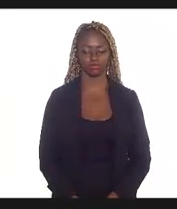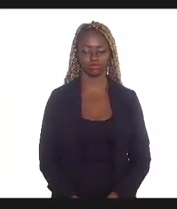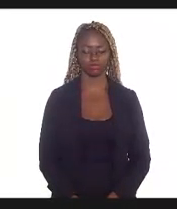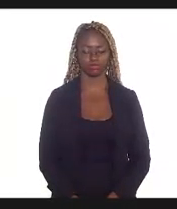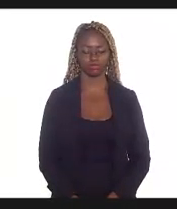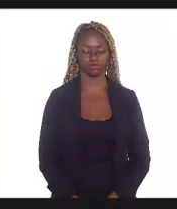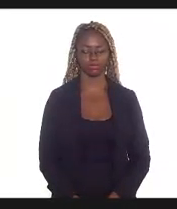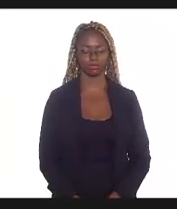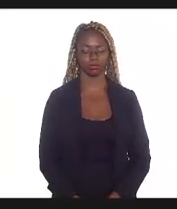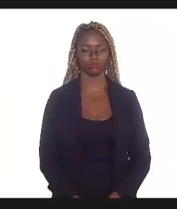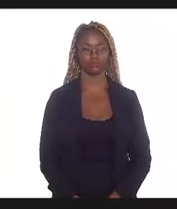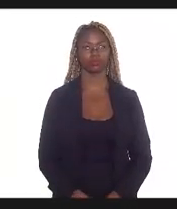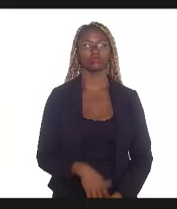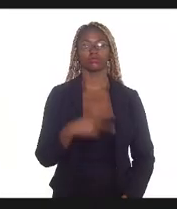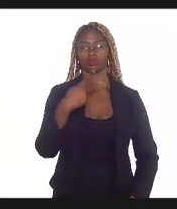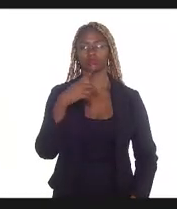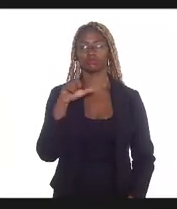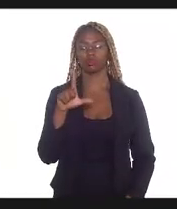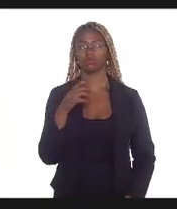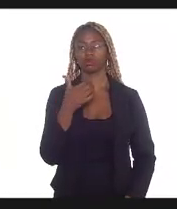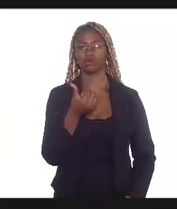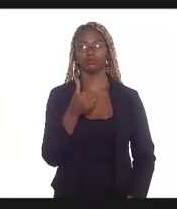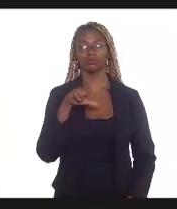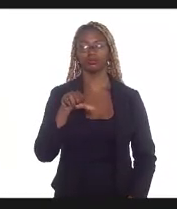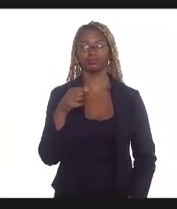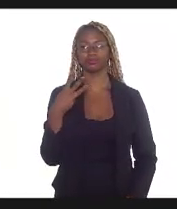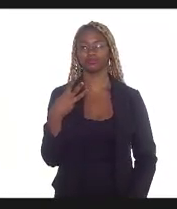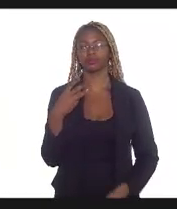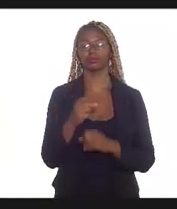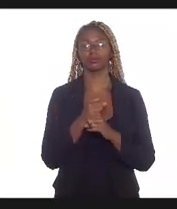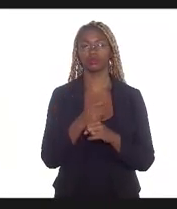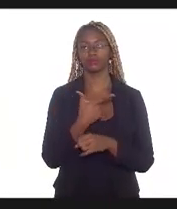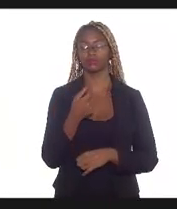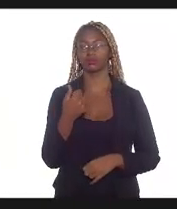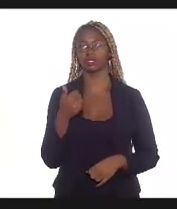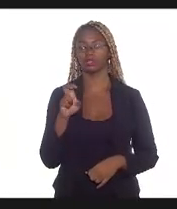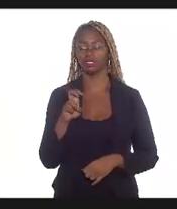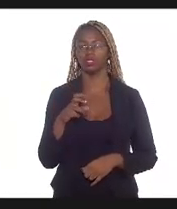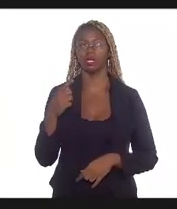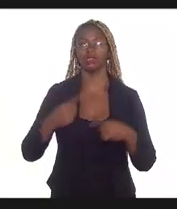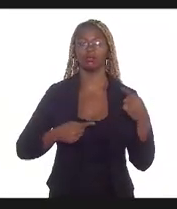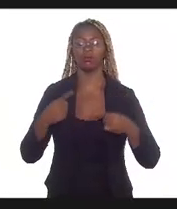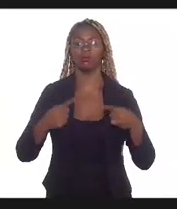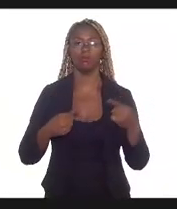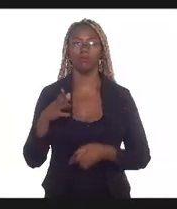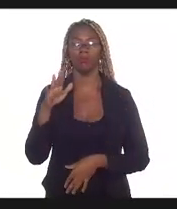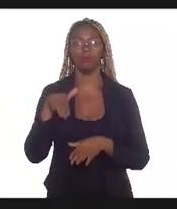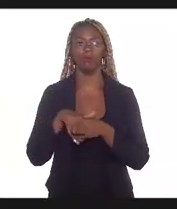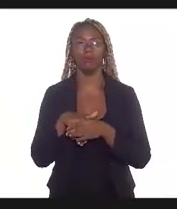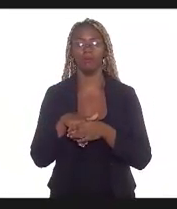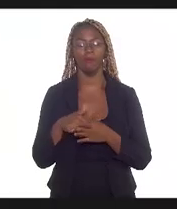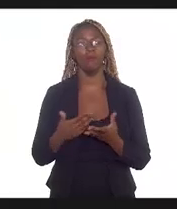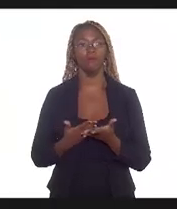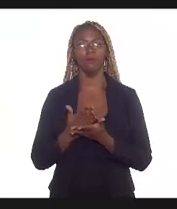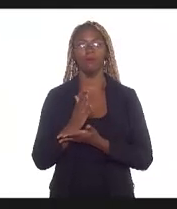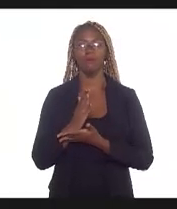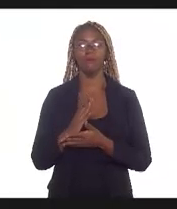ao PL 693-2015. Em discussão, em votação,